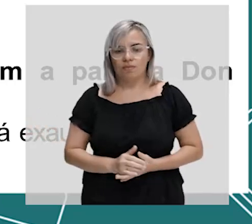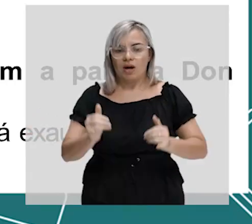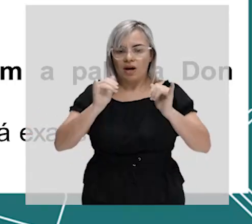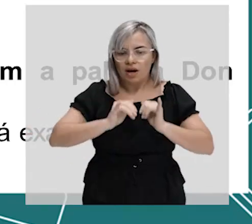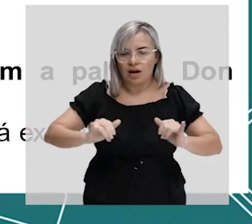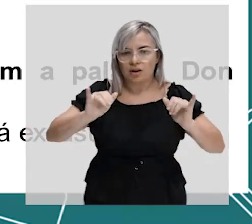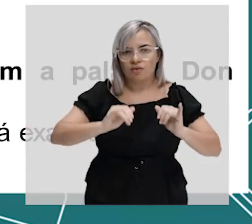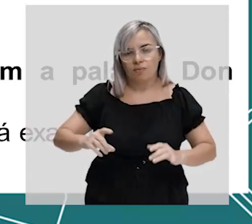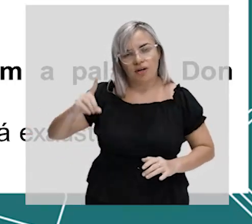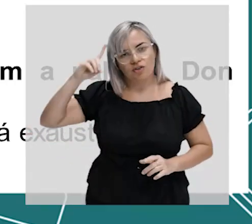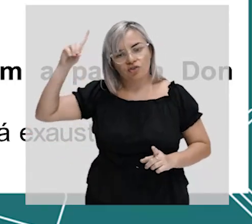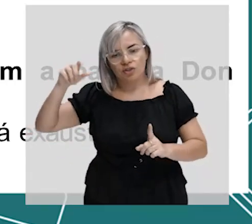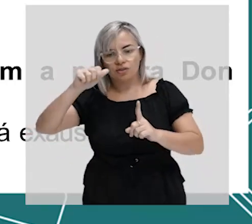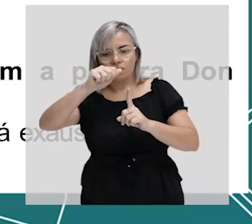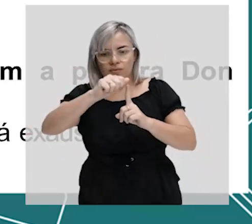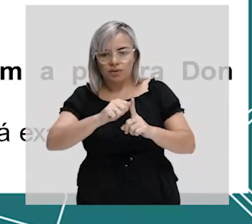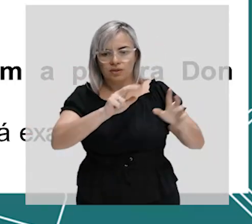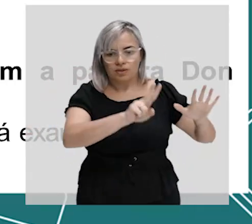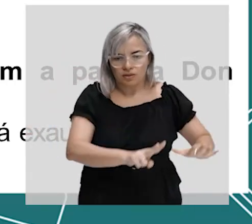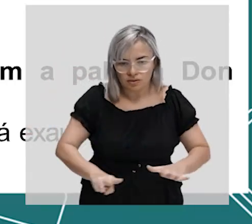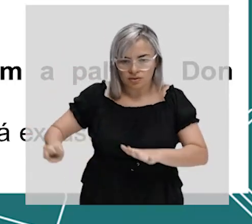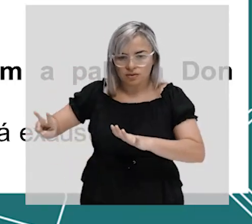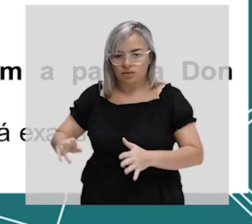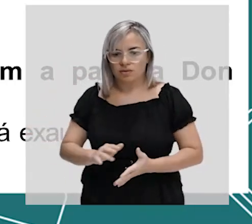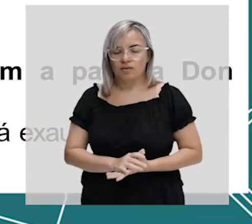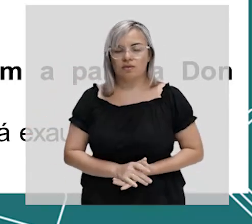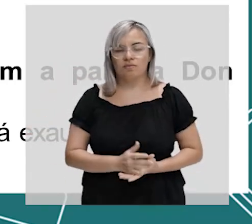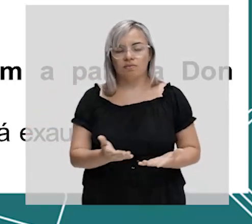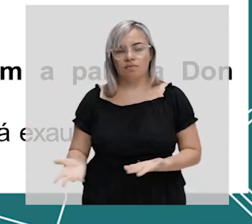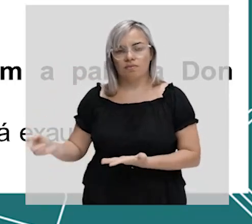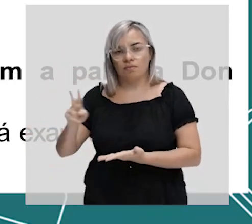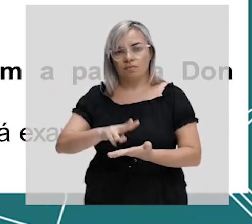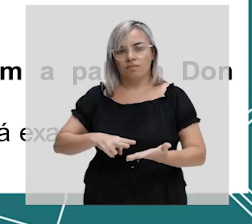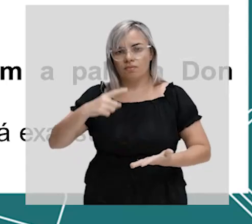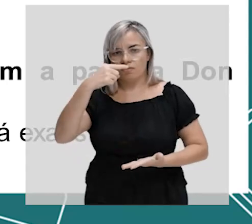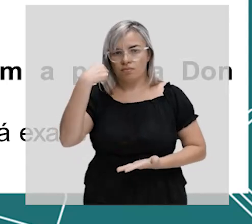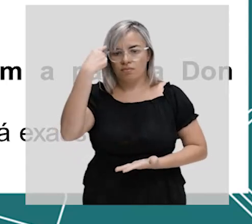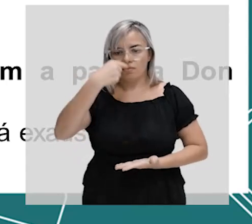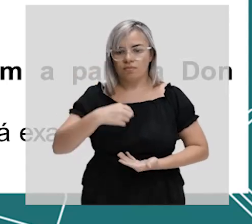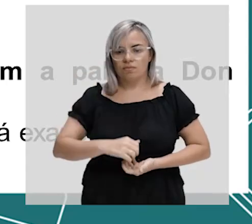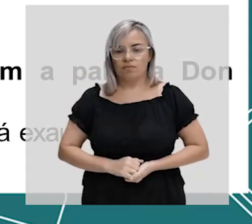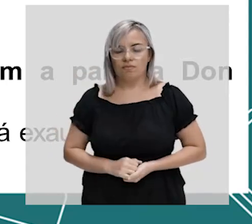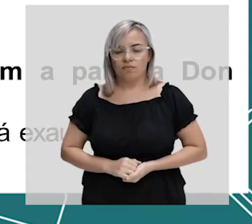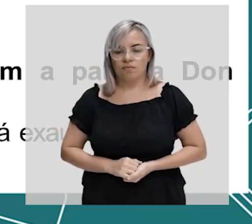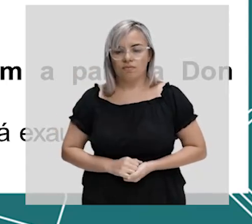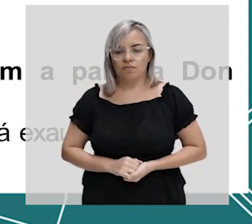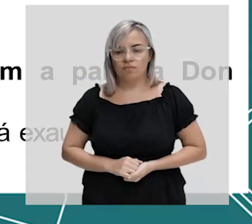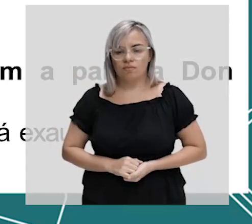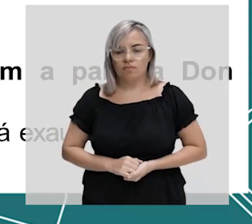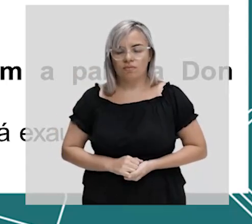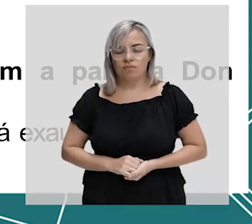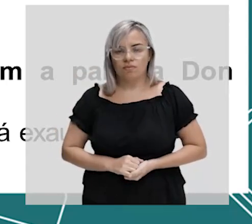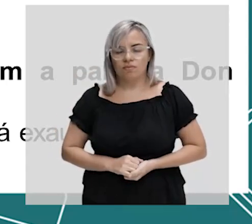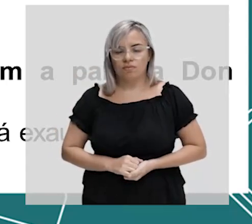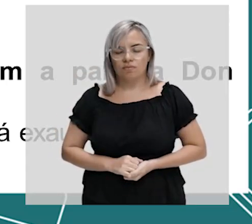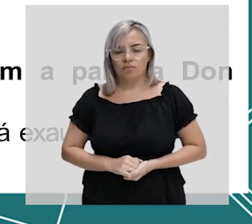semana. Nasci el 15 de março de